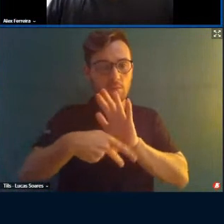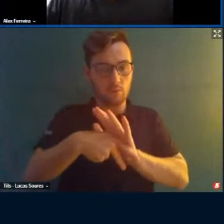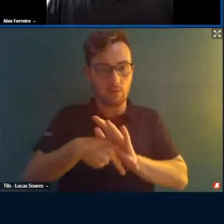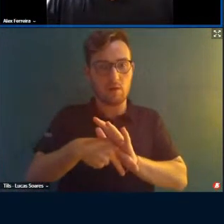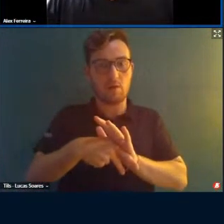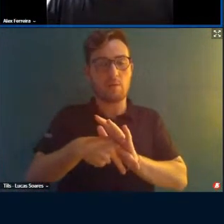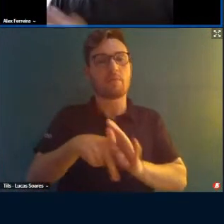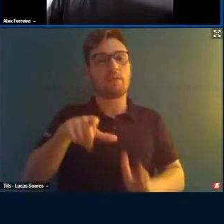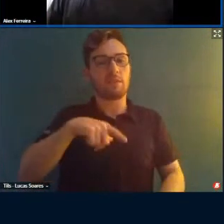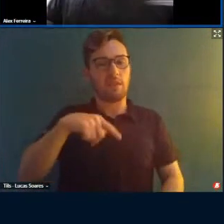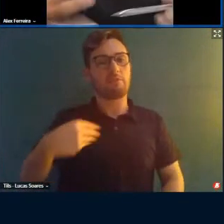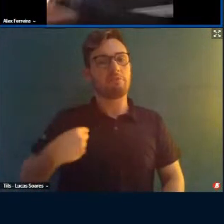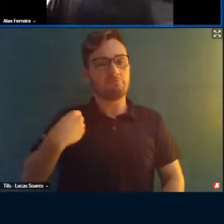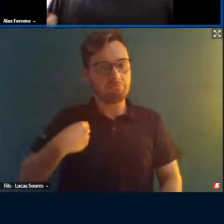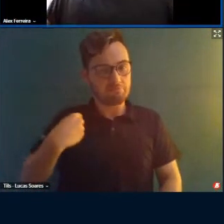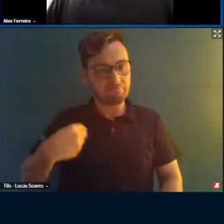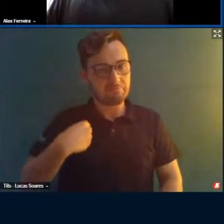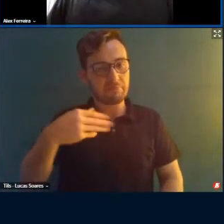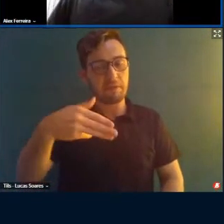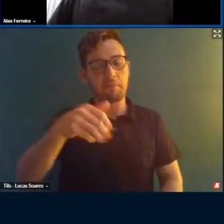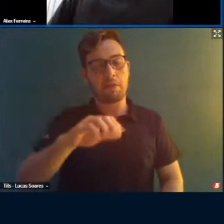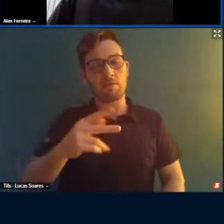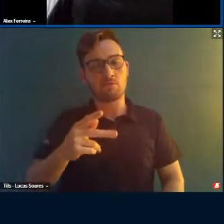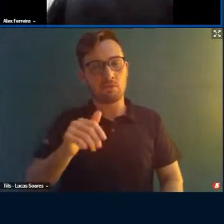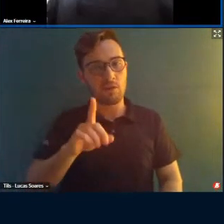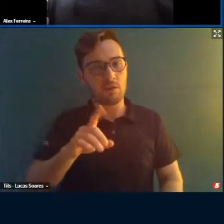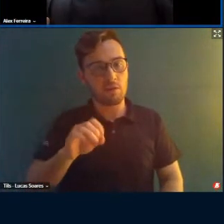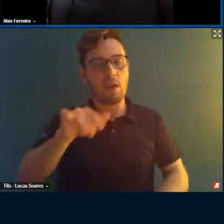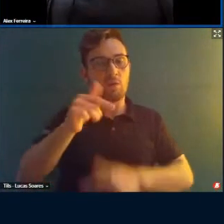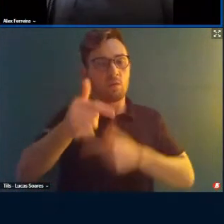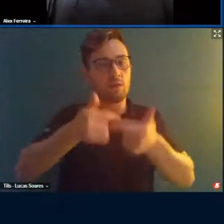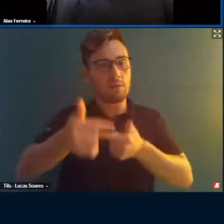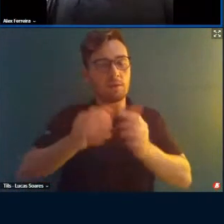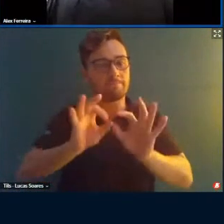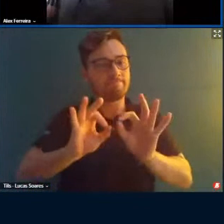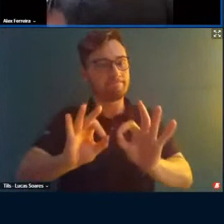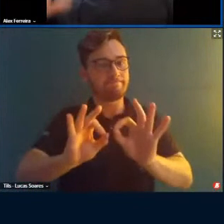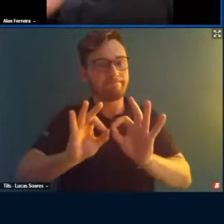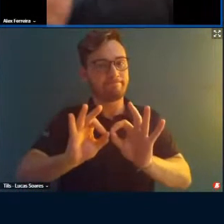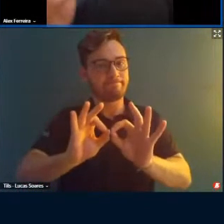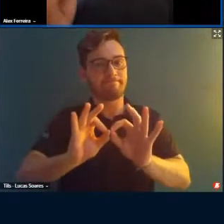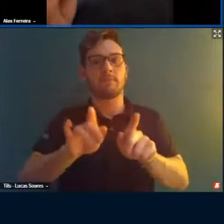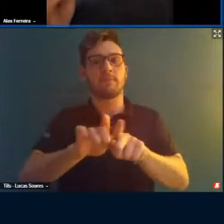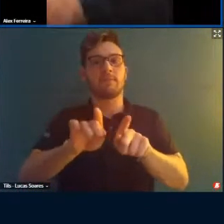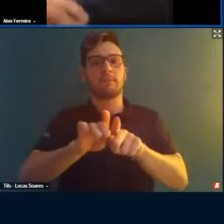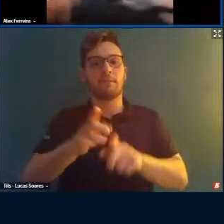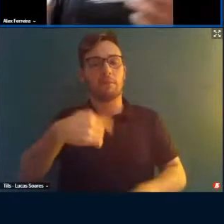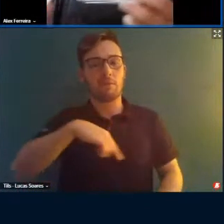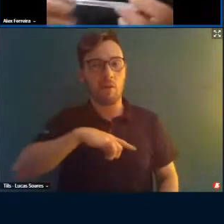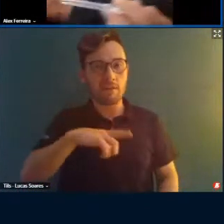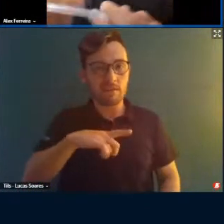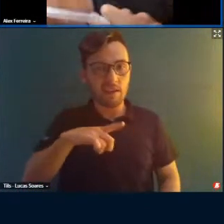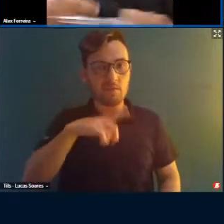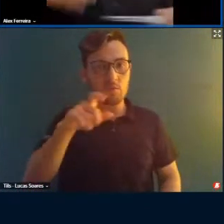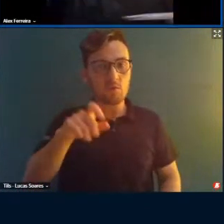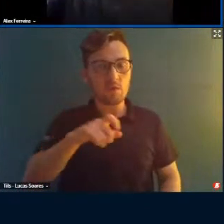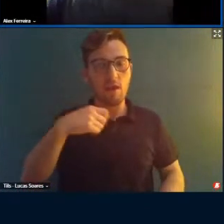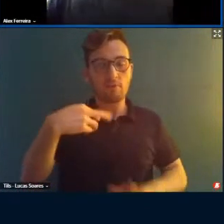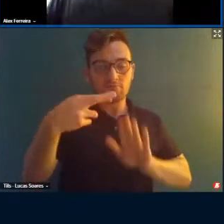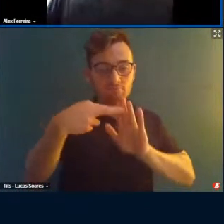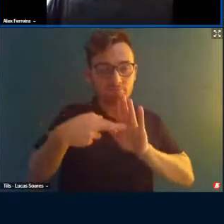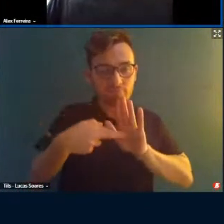participação muito grande. Foi um trabalho muito bacana isso, que a gente conseguiu trazer guias para que as pessoas